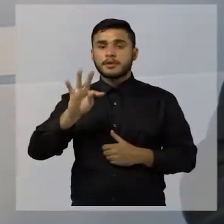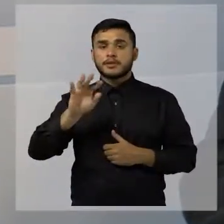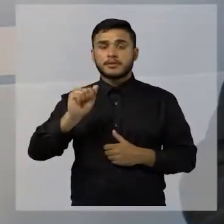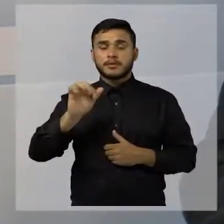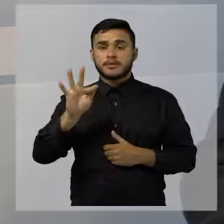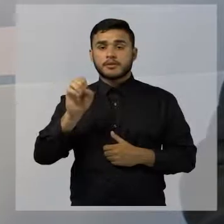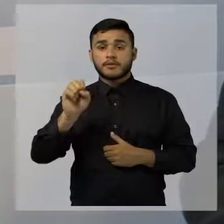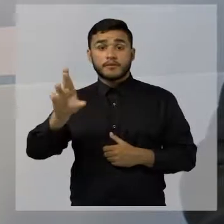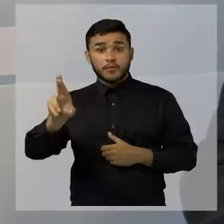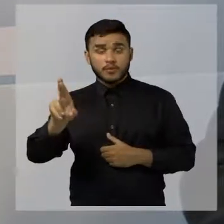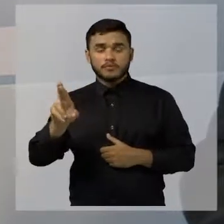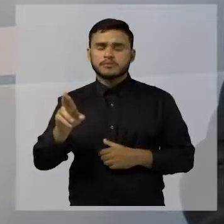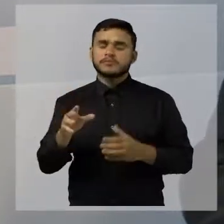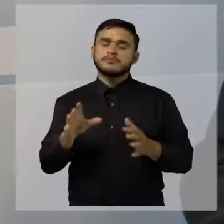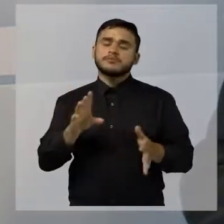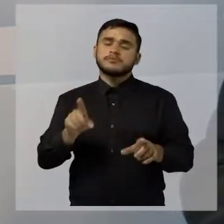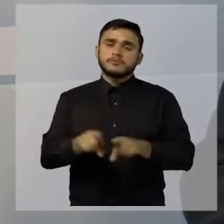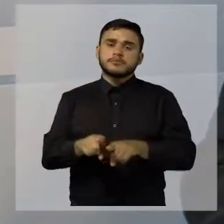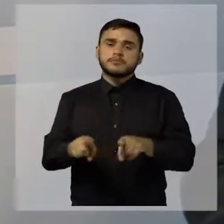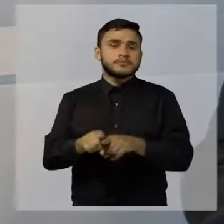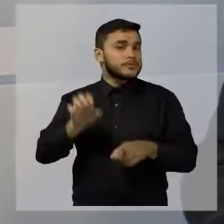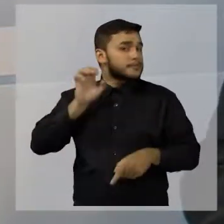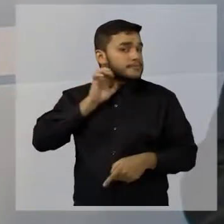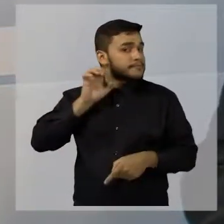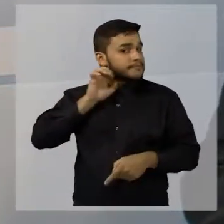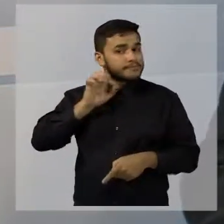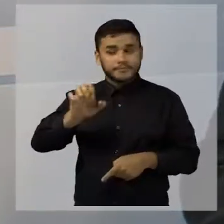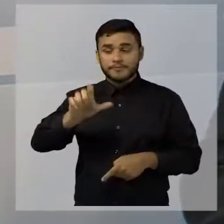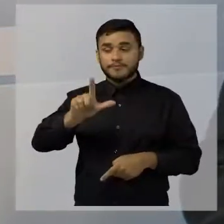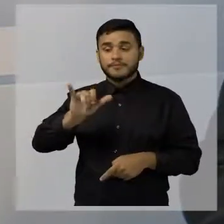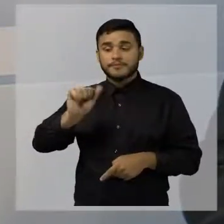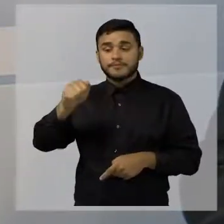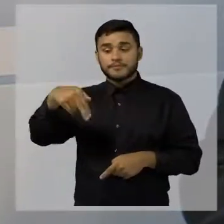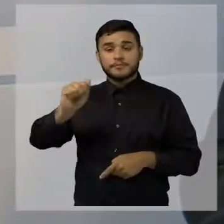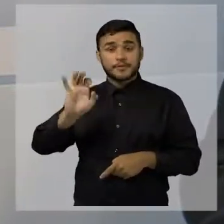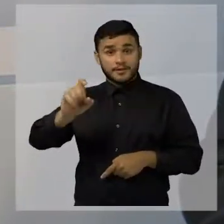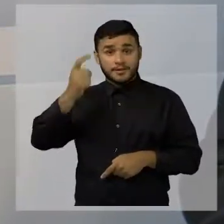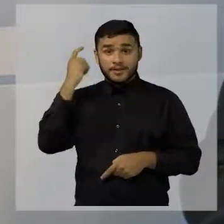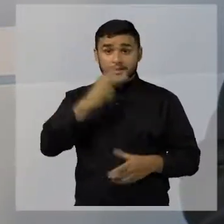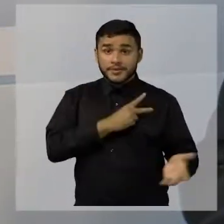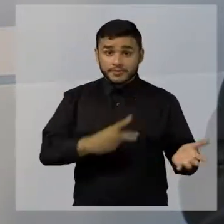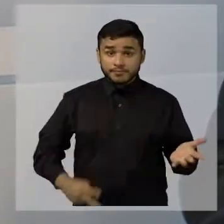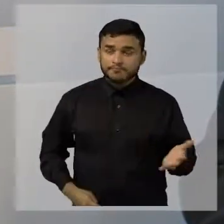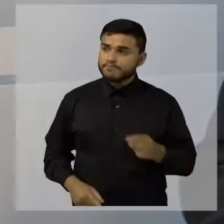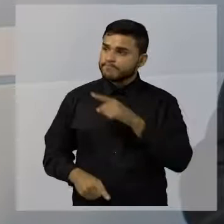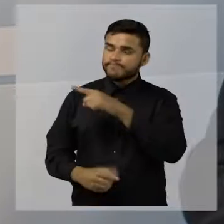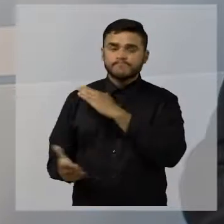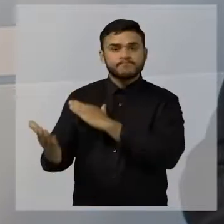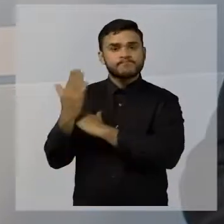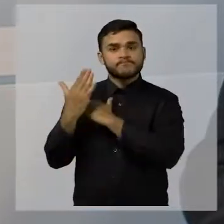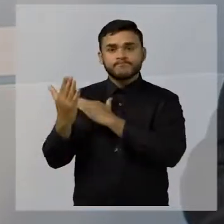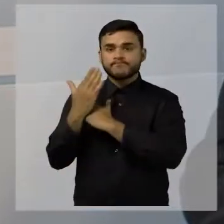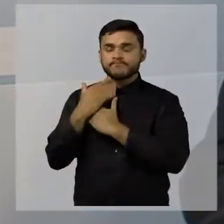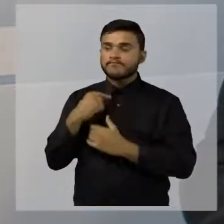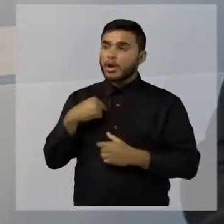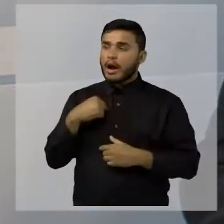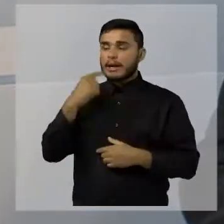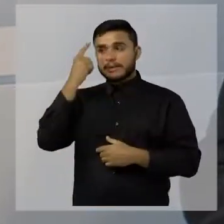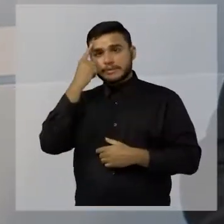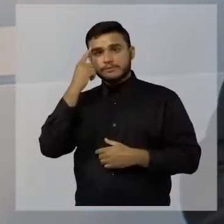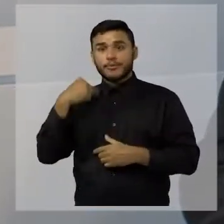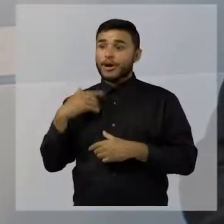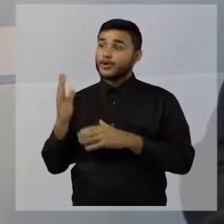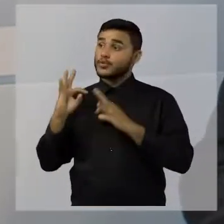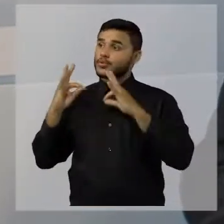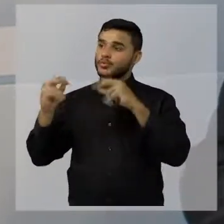e a minha queridona Helena Gomes, né, que foi vereadora. Elas estão dando uma grande ajuda nesse projeto de você dar o título, o papel